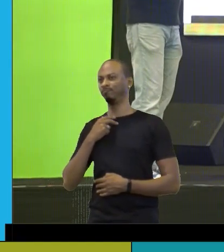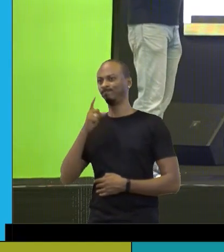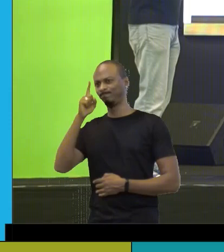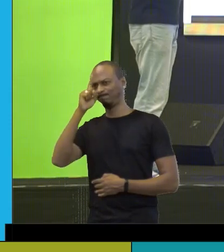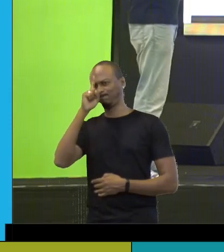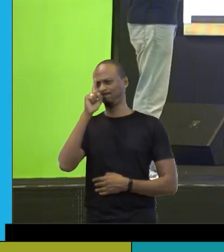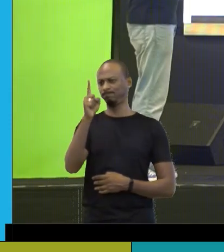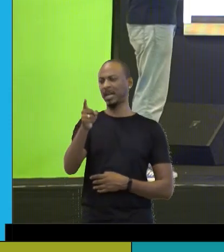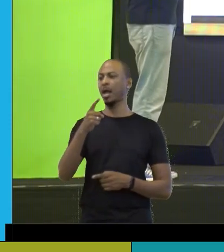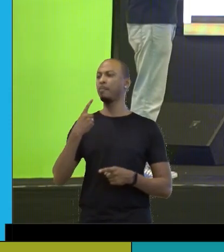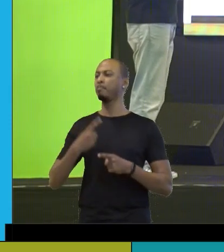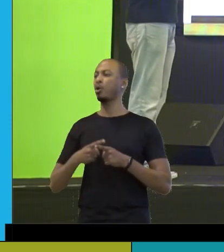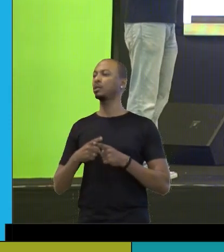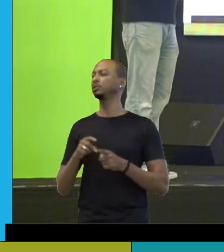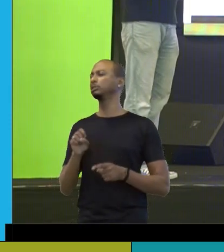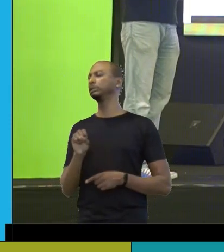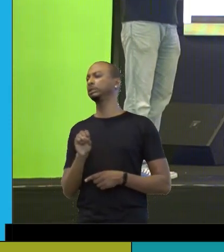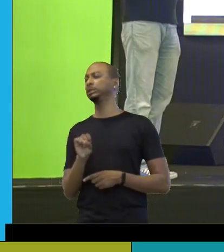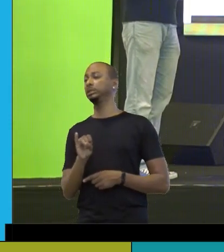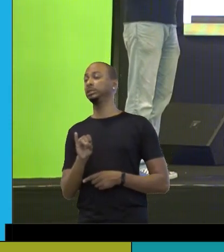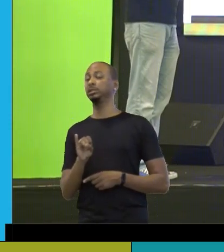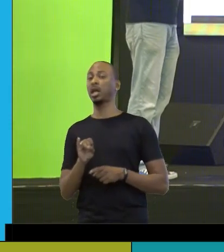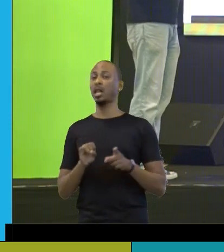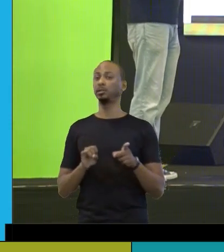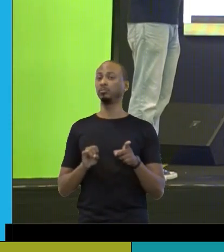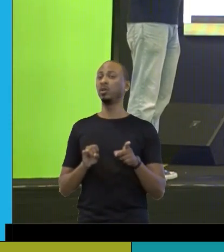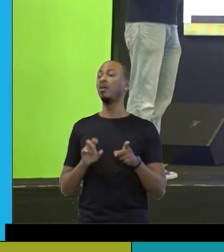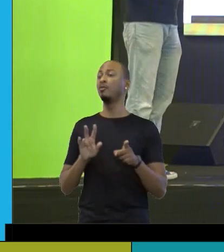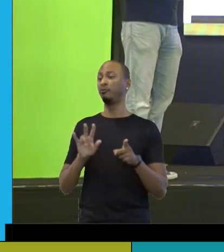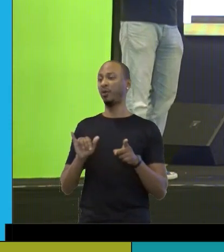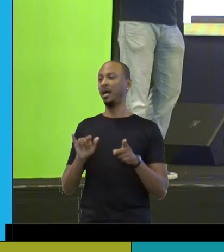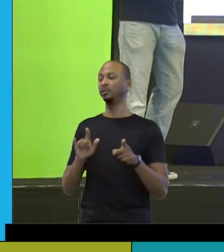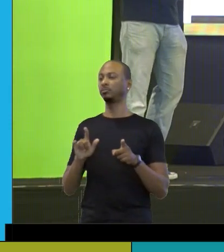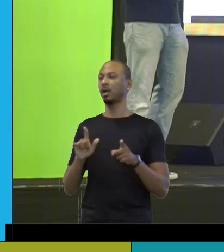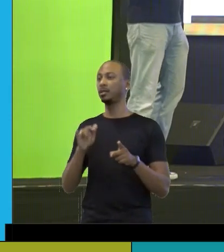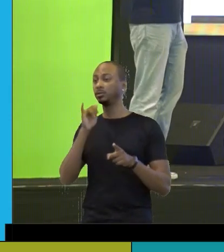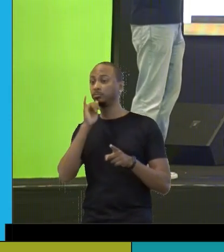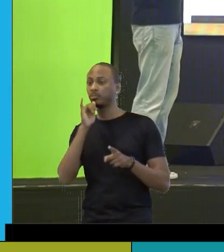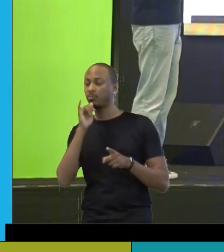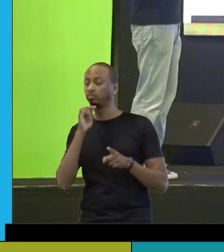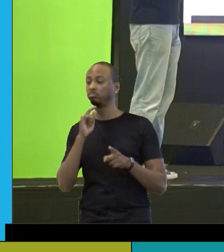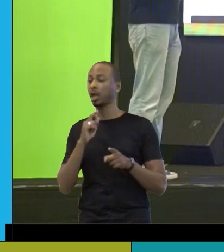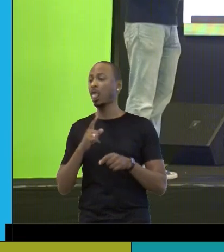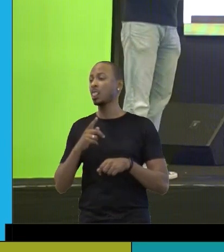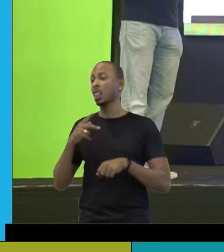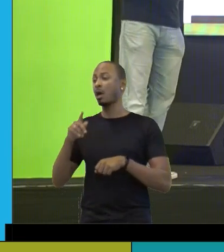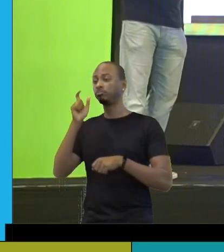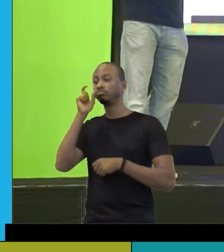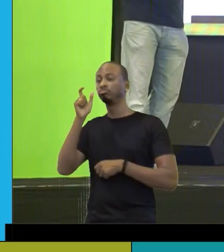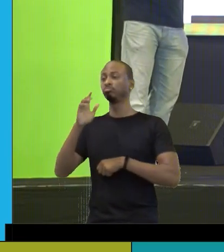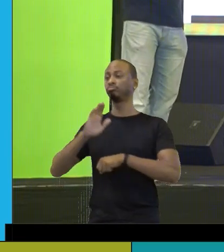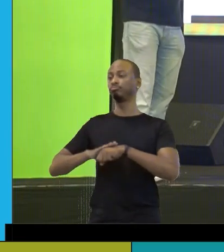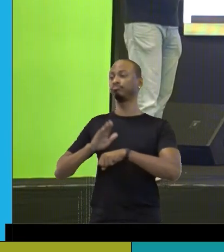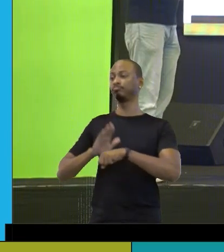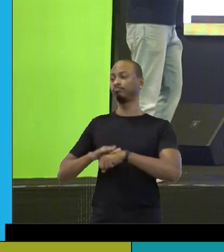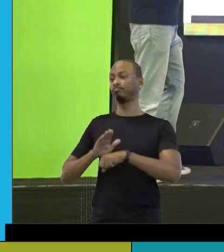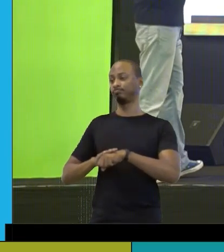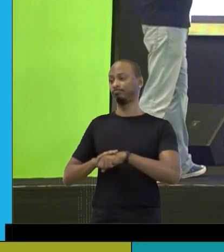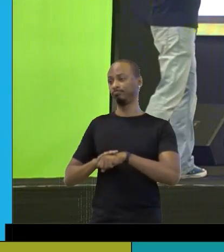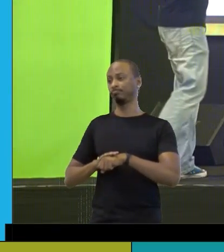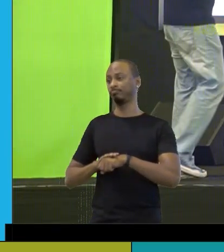um tirano, ele estaria agindo por capricho, por oportunismo e por interesse próprio.